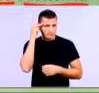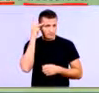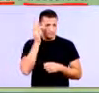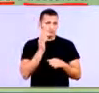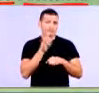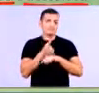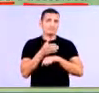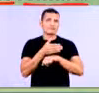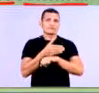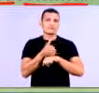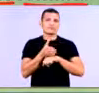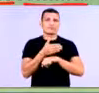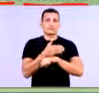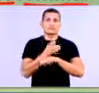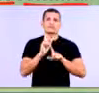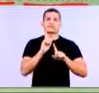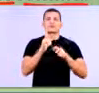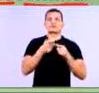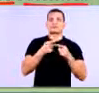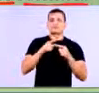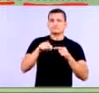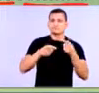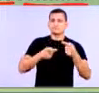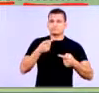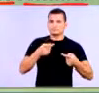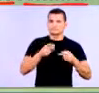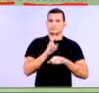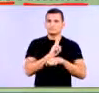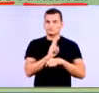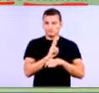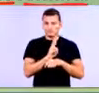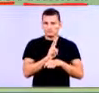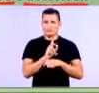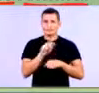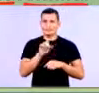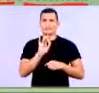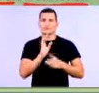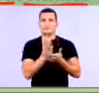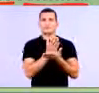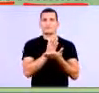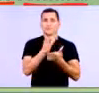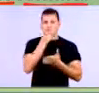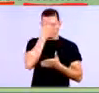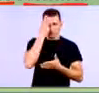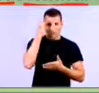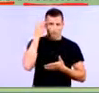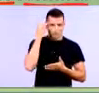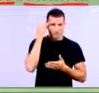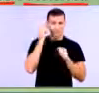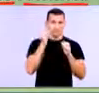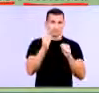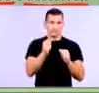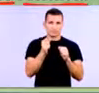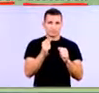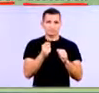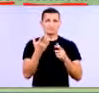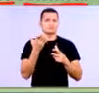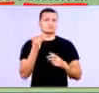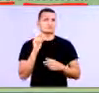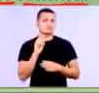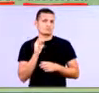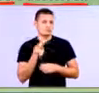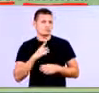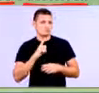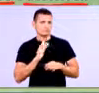seja, não é porque é uma política de segurança que apenas algumas pessoas podem ou